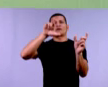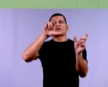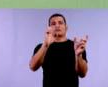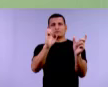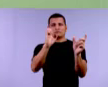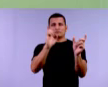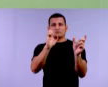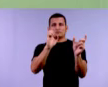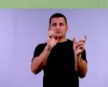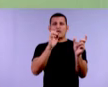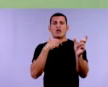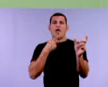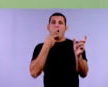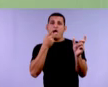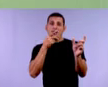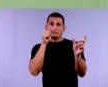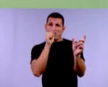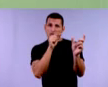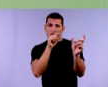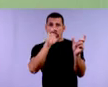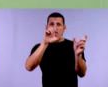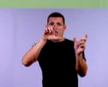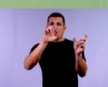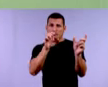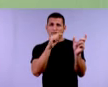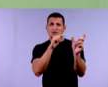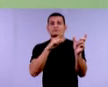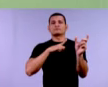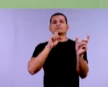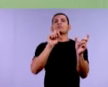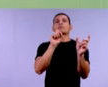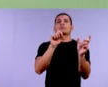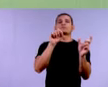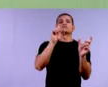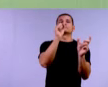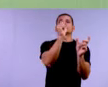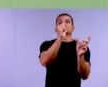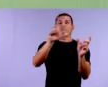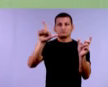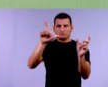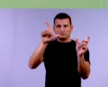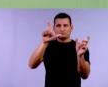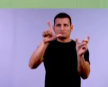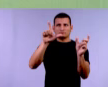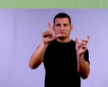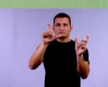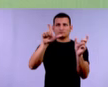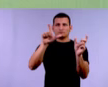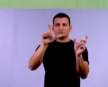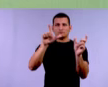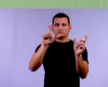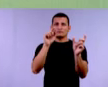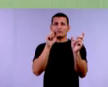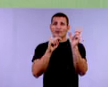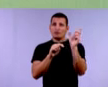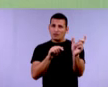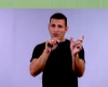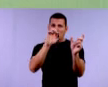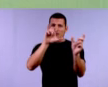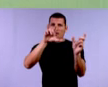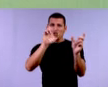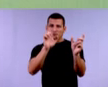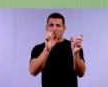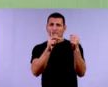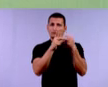eu falo ele, significa que isto aqui está no singular. Bem, se o pronome ficou no